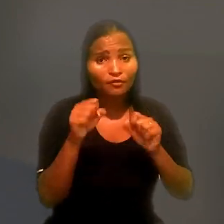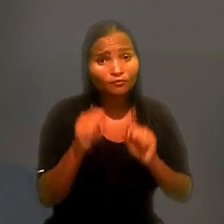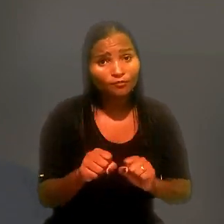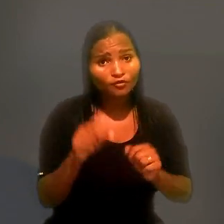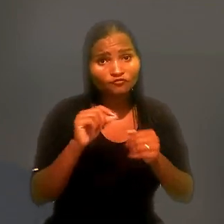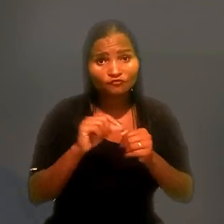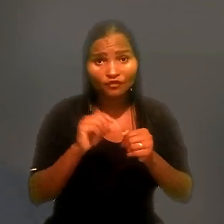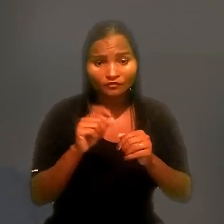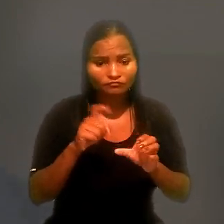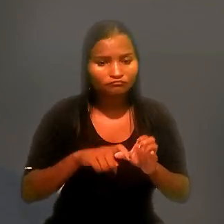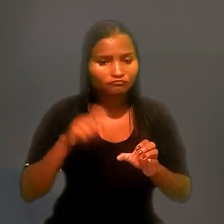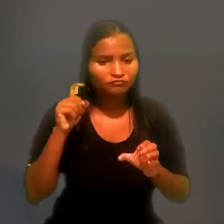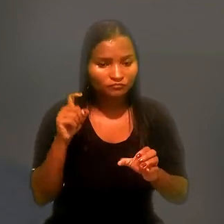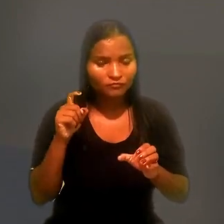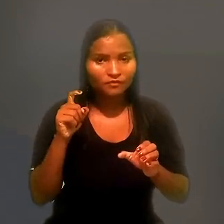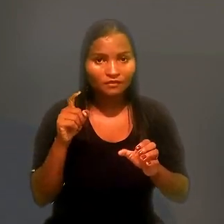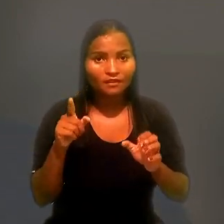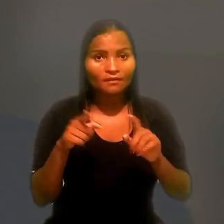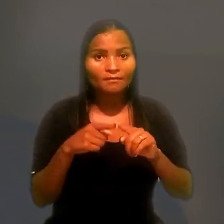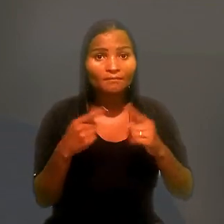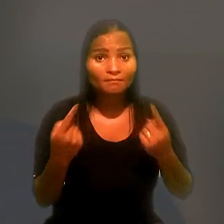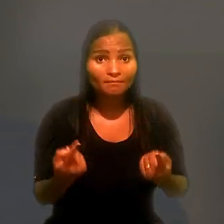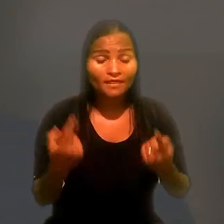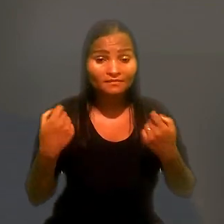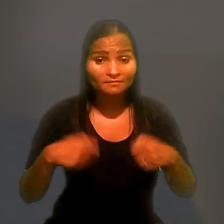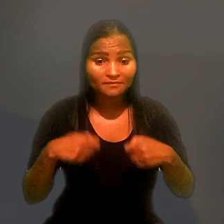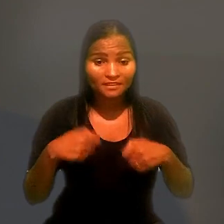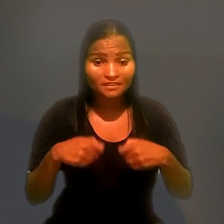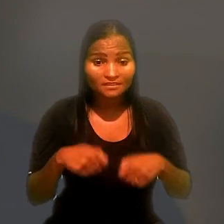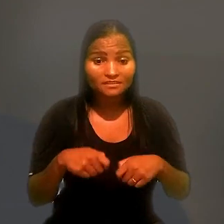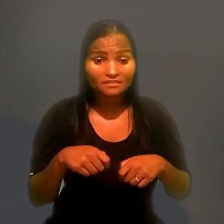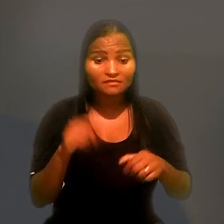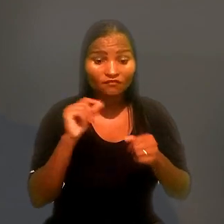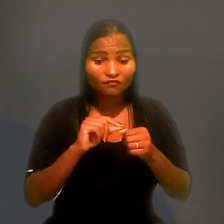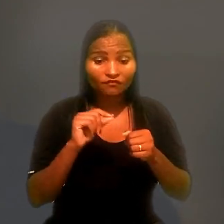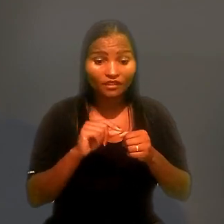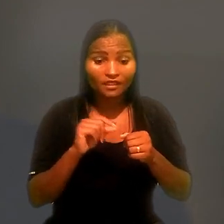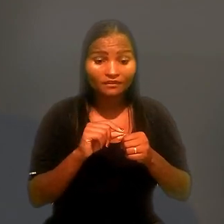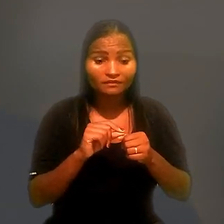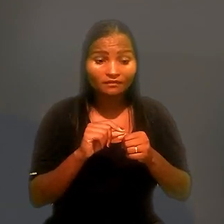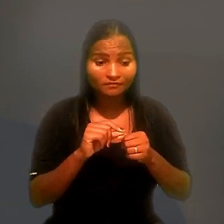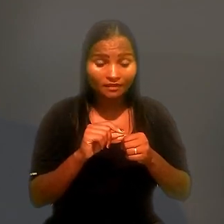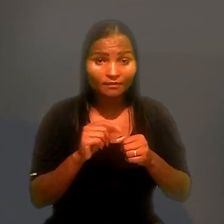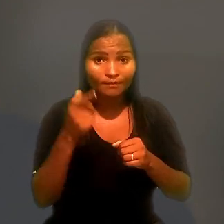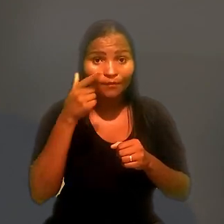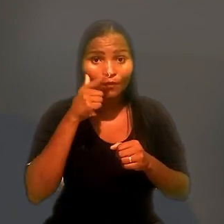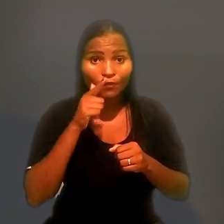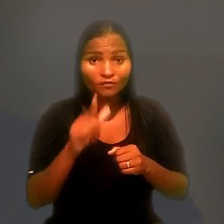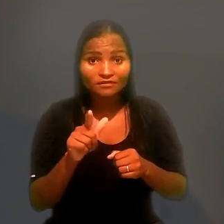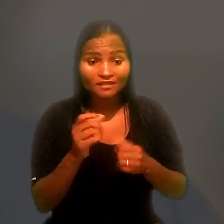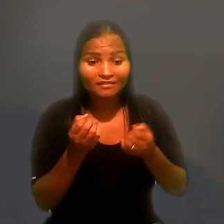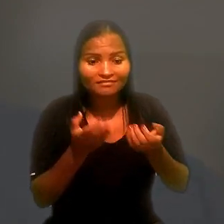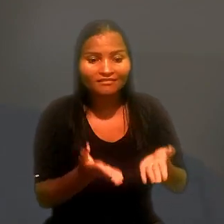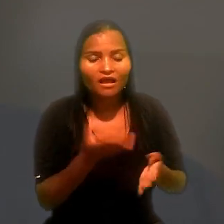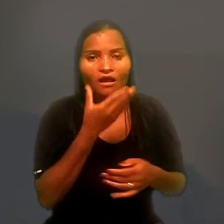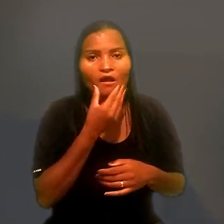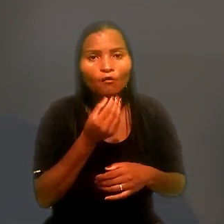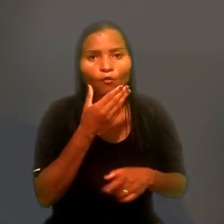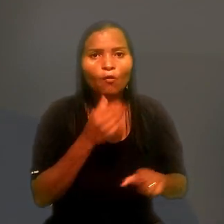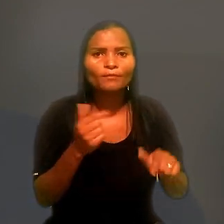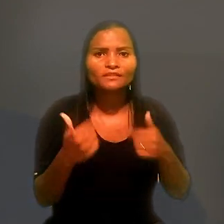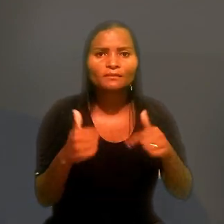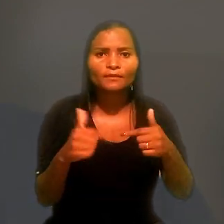ser feita de forma autônoma, mas tem de ser feita de forma a garantir ao homem